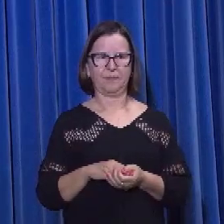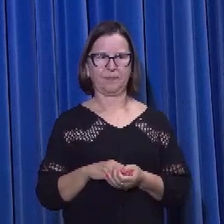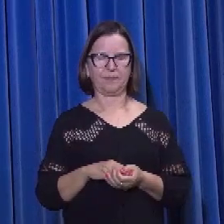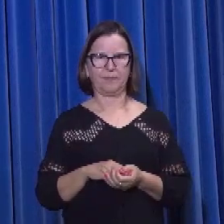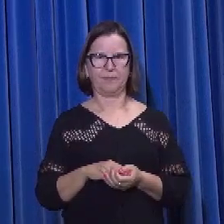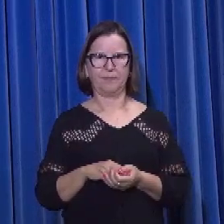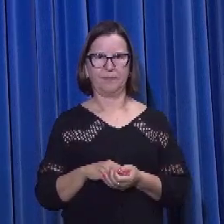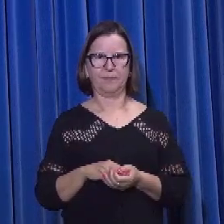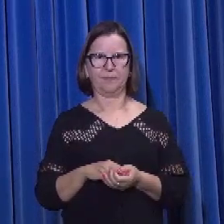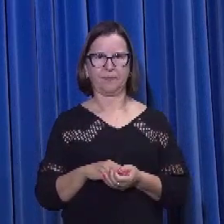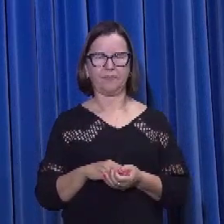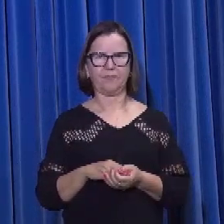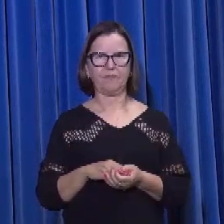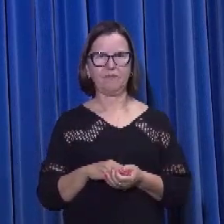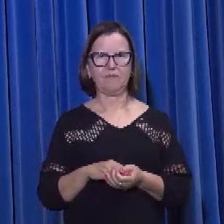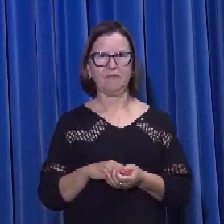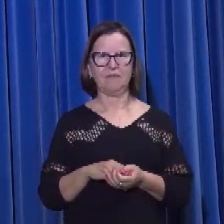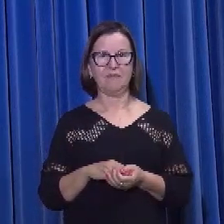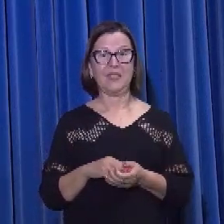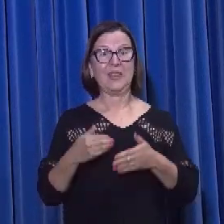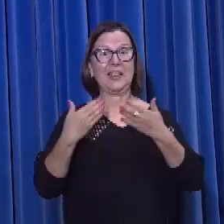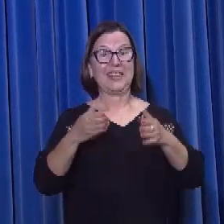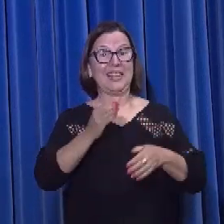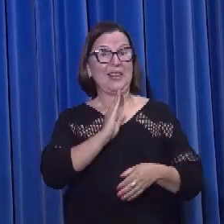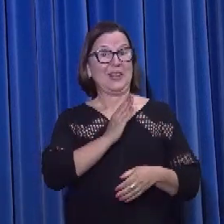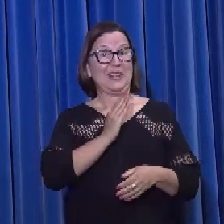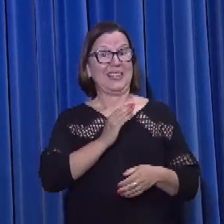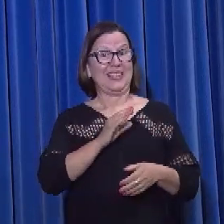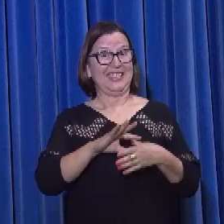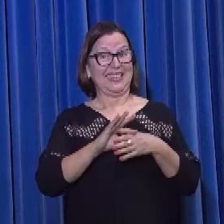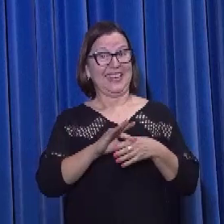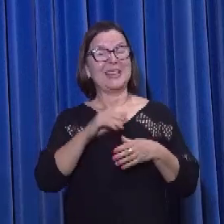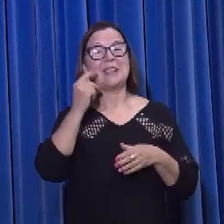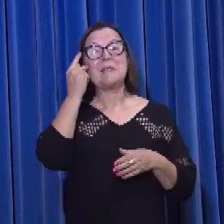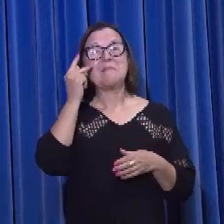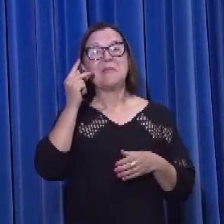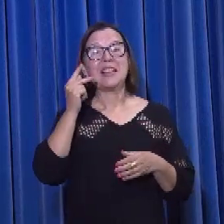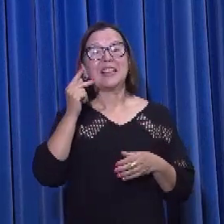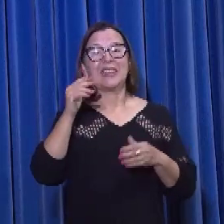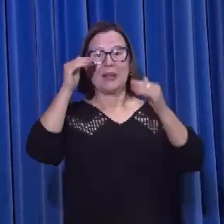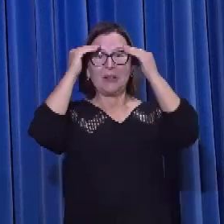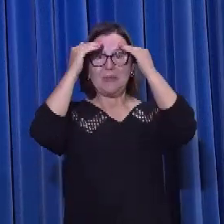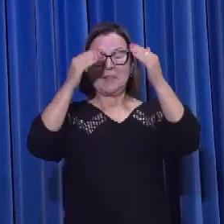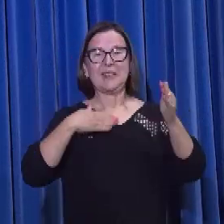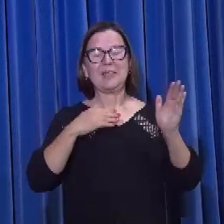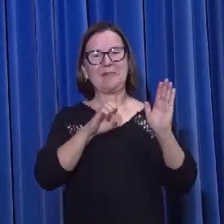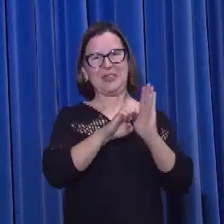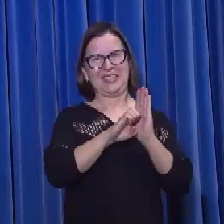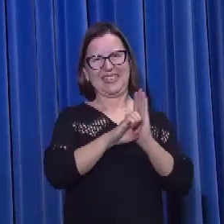Eu lhe darei um coração de carne para que eles andem nos meus estatutos